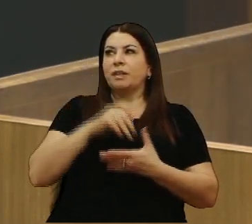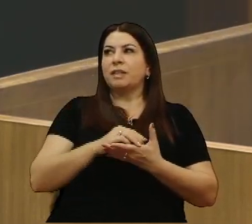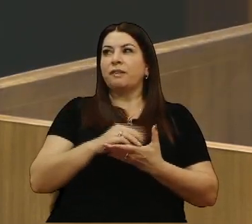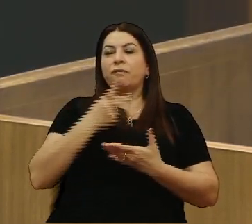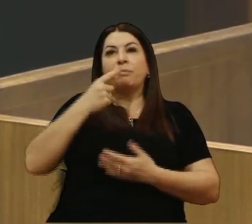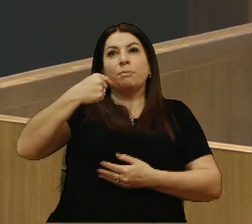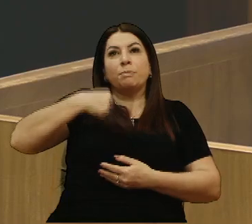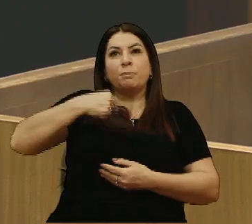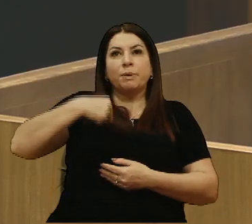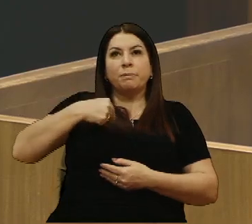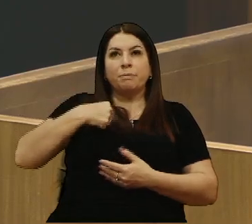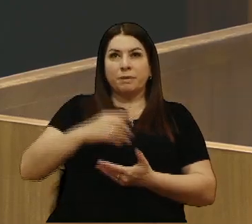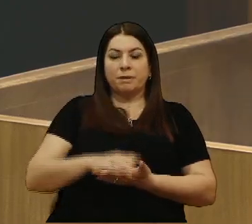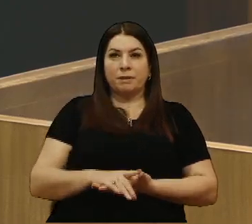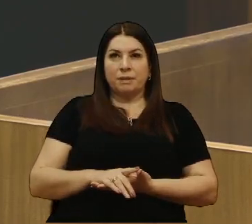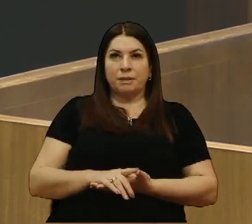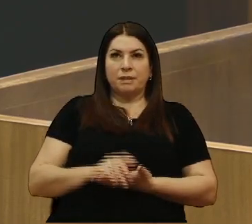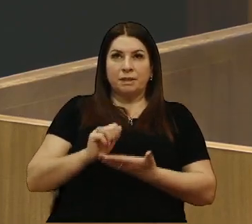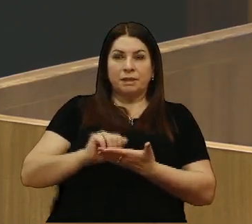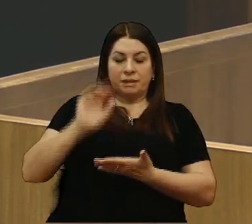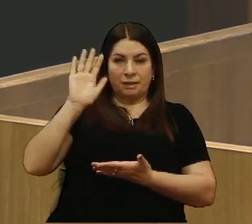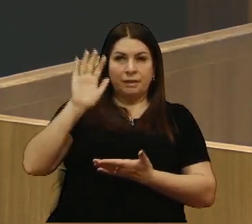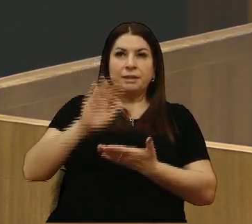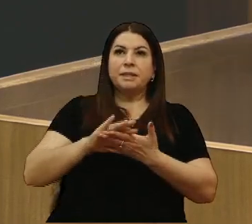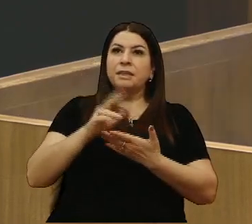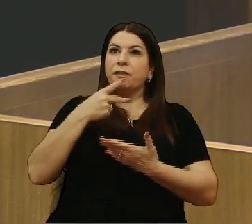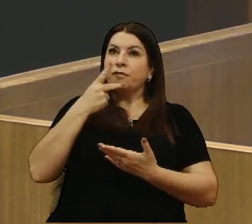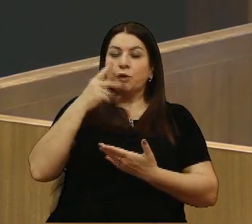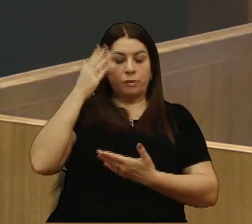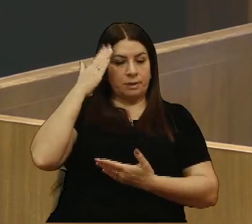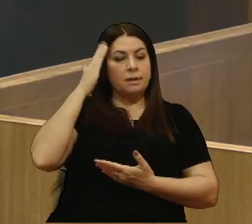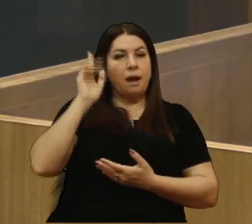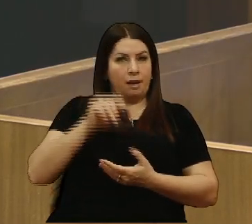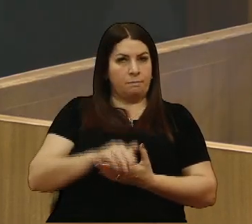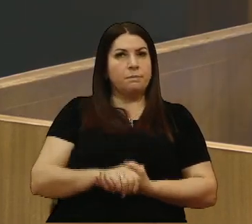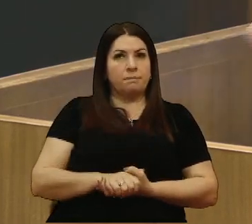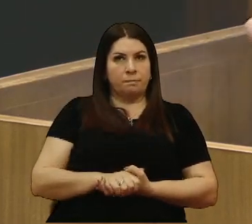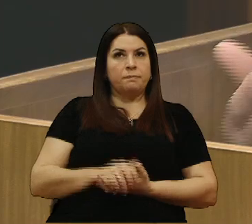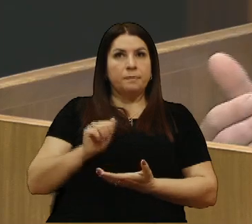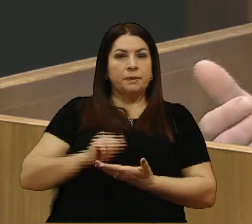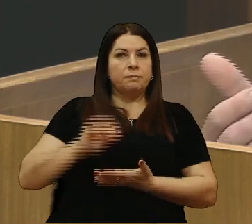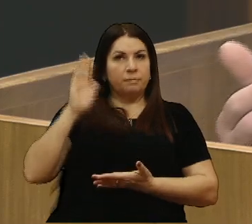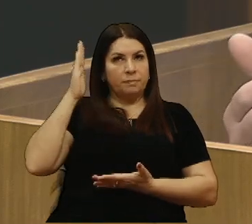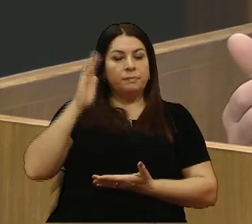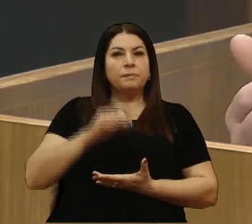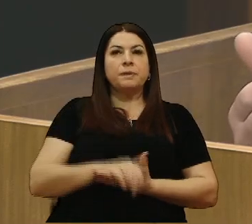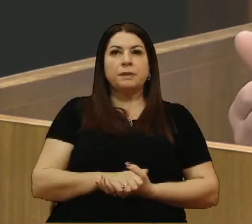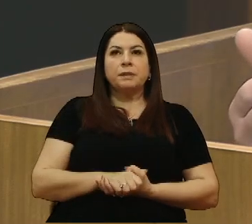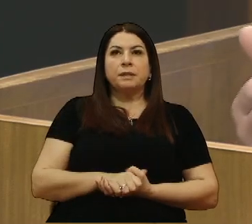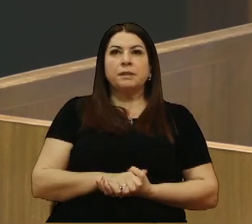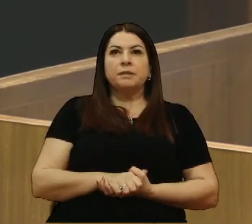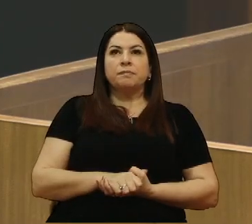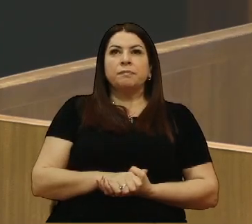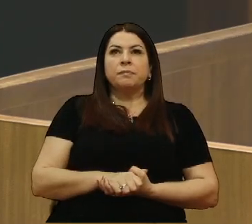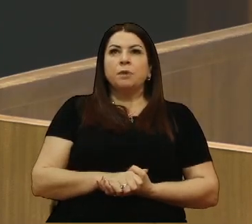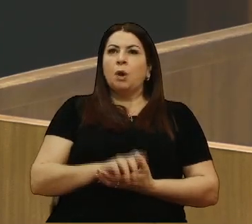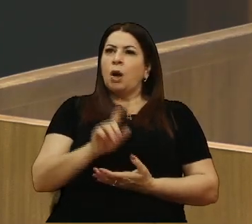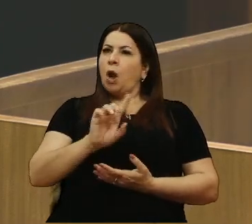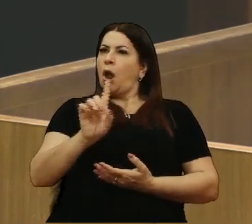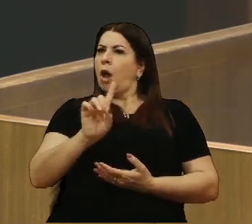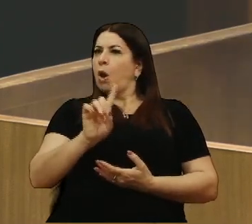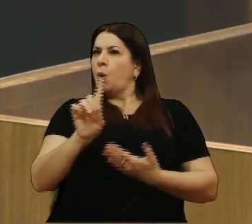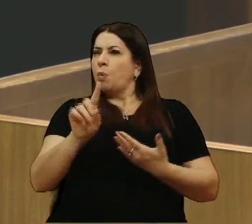para mim. Uma parte, eles falaram para mim. E quem falou sabe quem é. Uma parte, por né? gentileza, Quem falou vereador. sabe quem é.